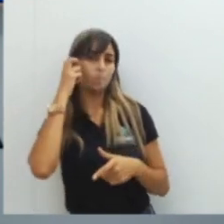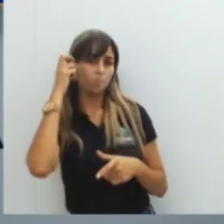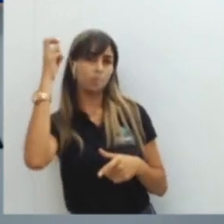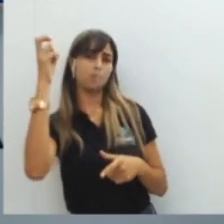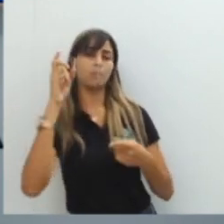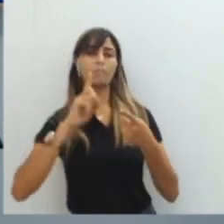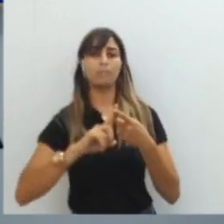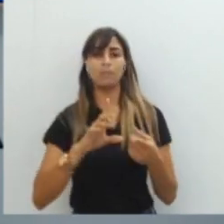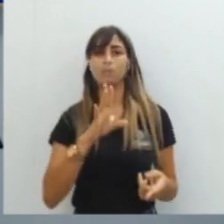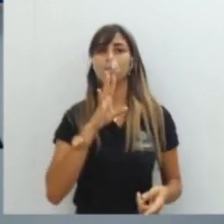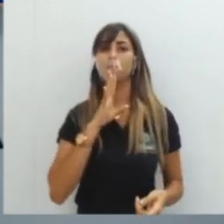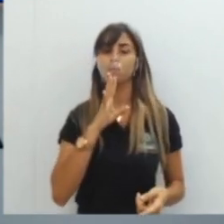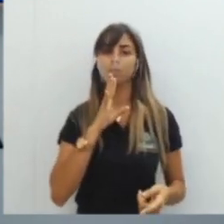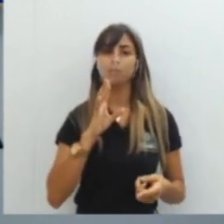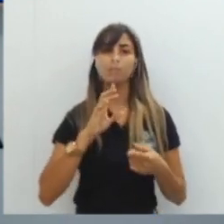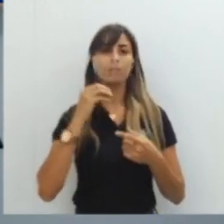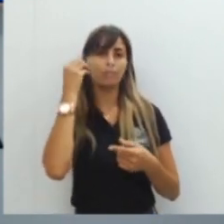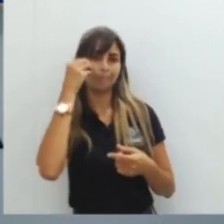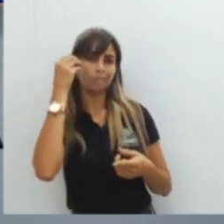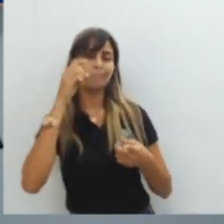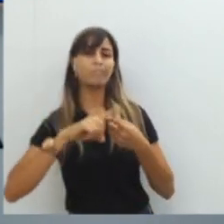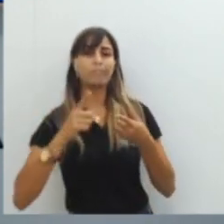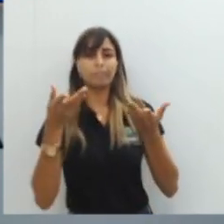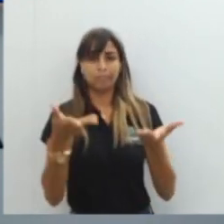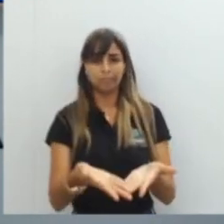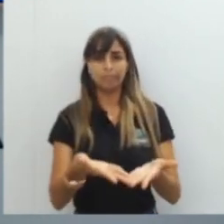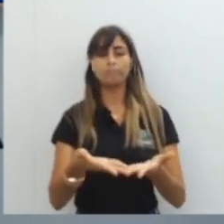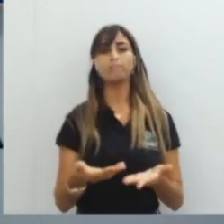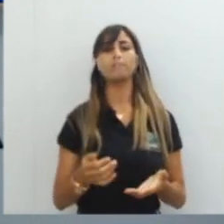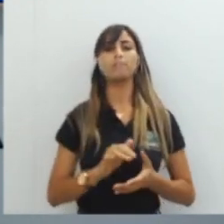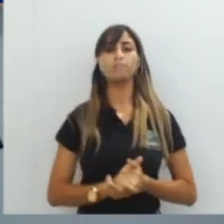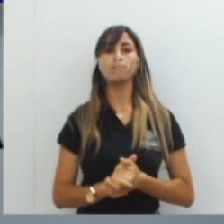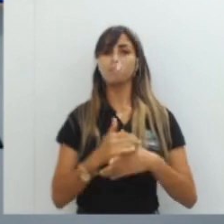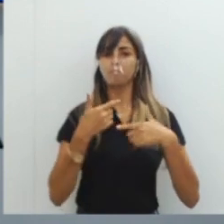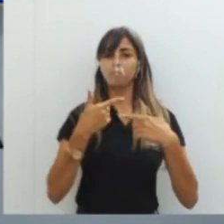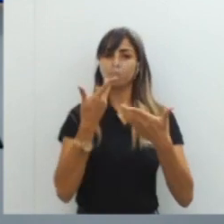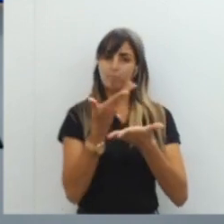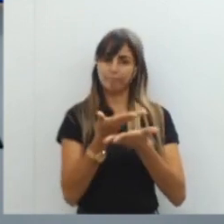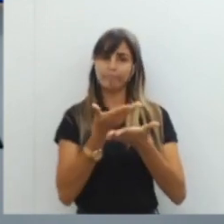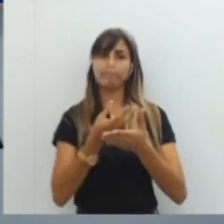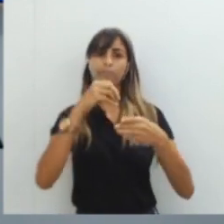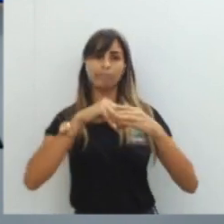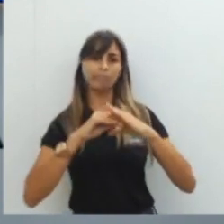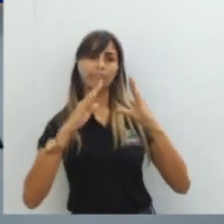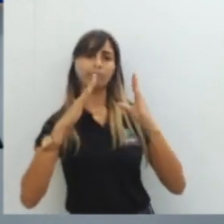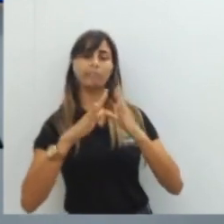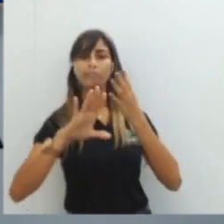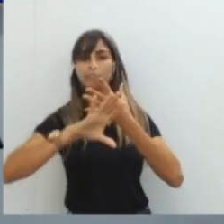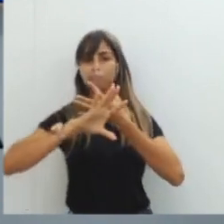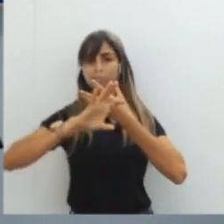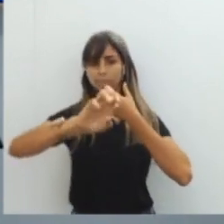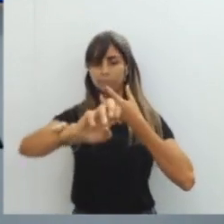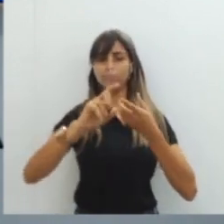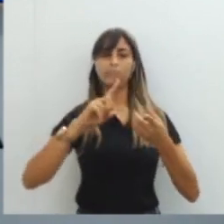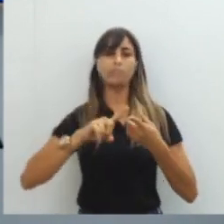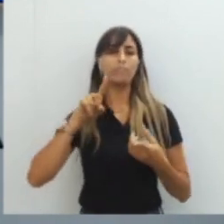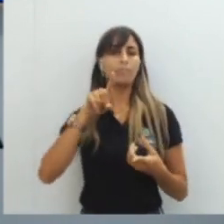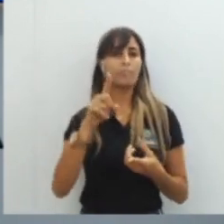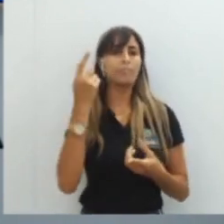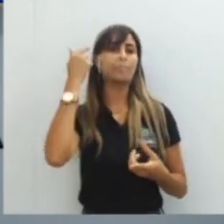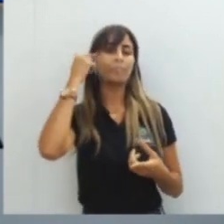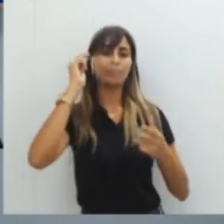com conhecimento, né? Nesse momento em que a gente está estudando em casa de forma remota, é você pensar